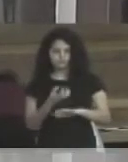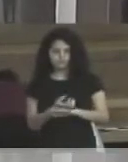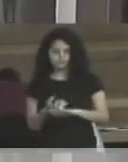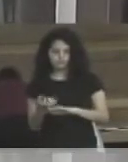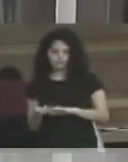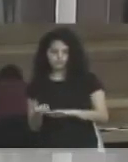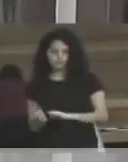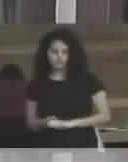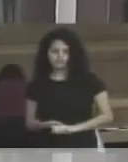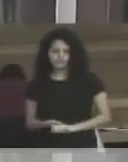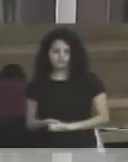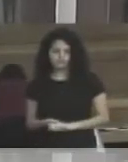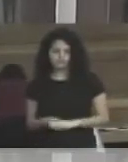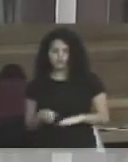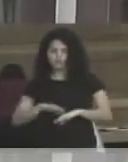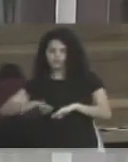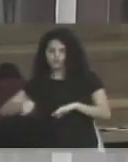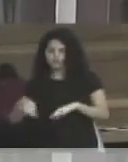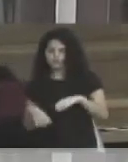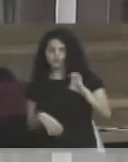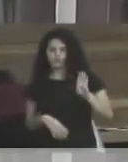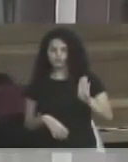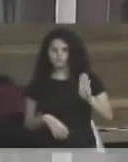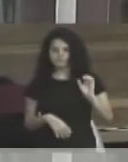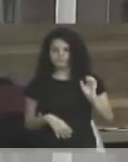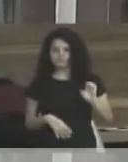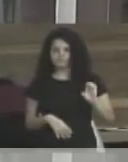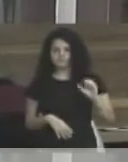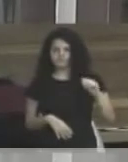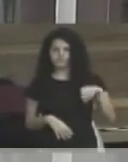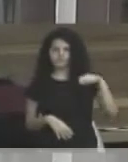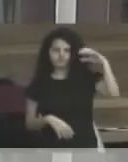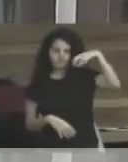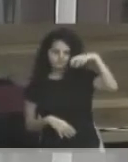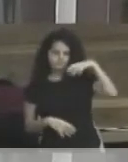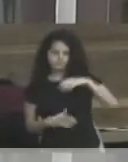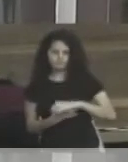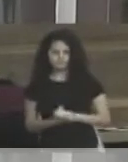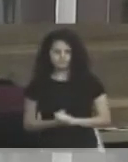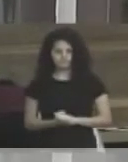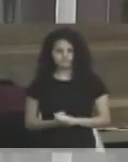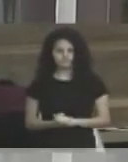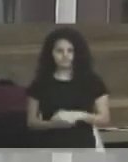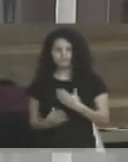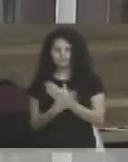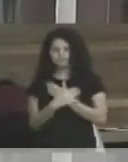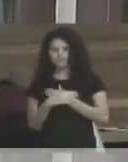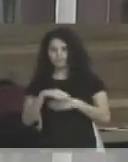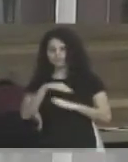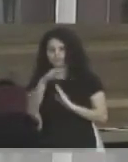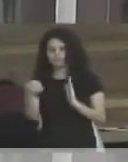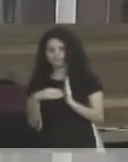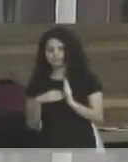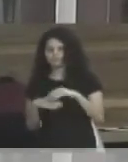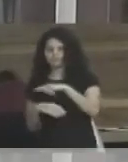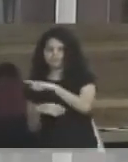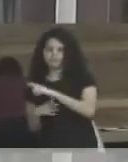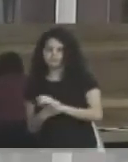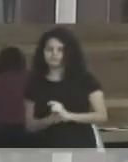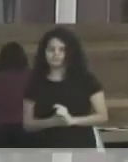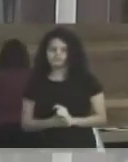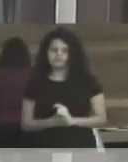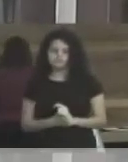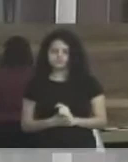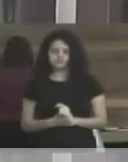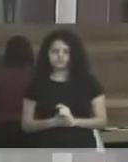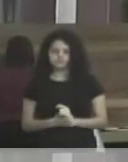Bar do Chuveiro ali, onde todo mundo conhece, onde vende pastel e tudo mais. Inclusive, mandar um abraço aí ao Duda, todo mundo de lá. E